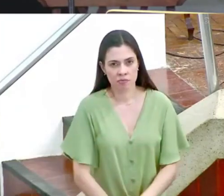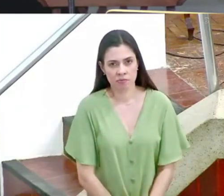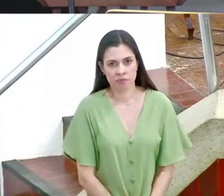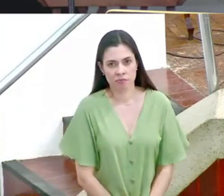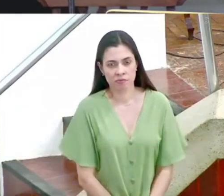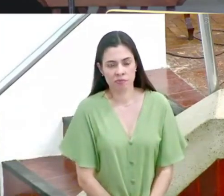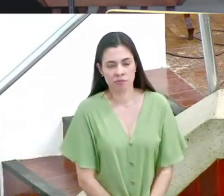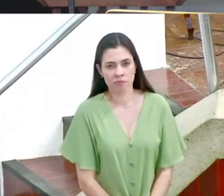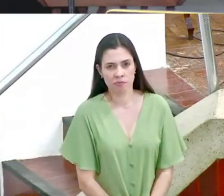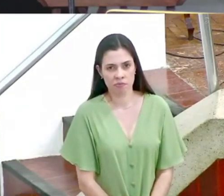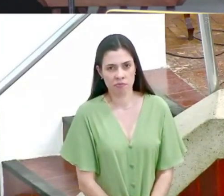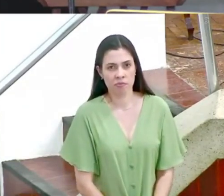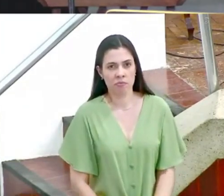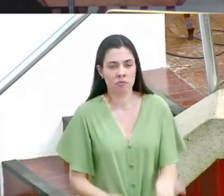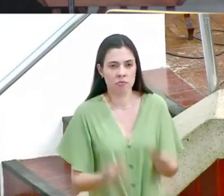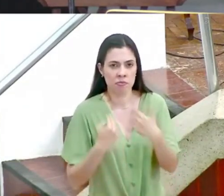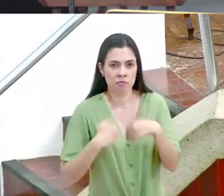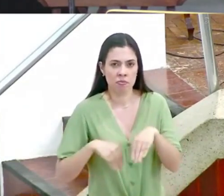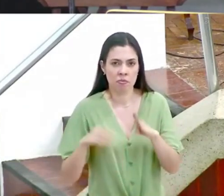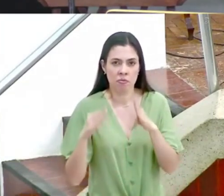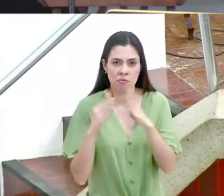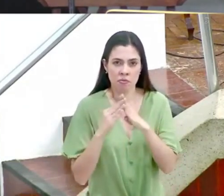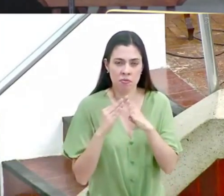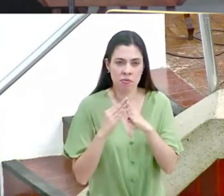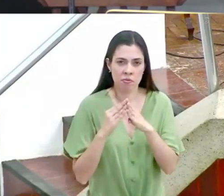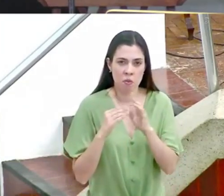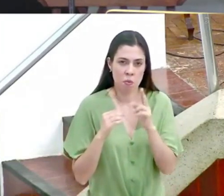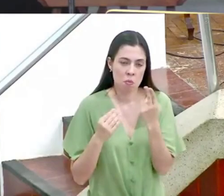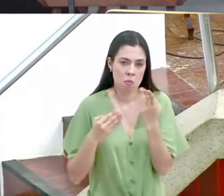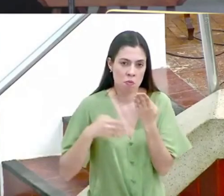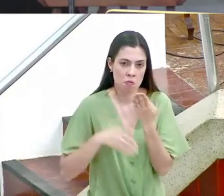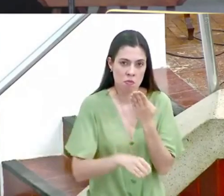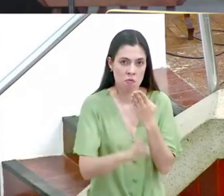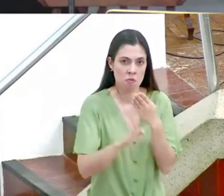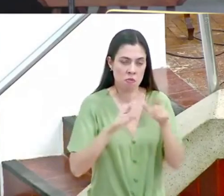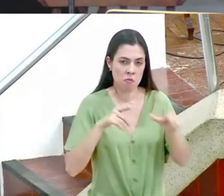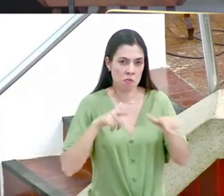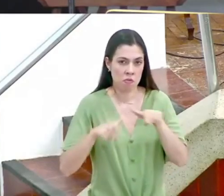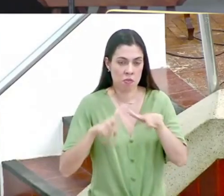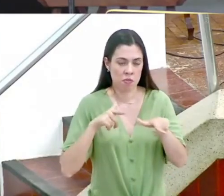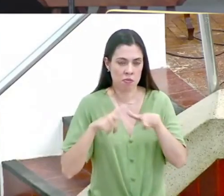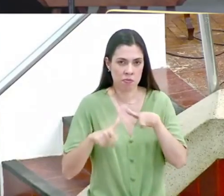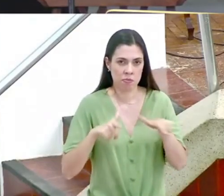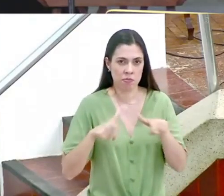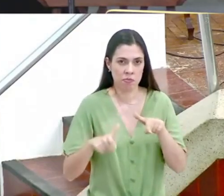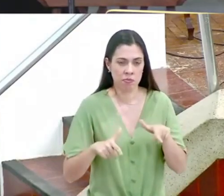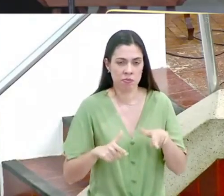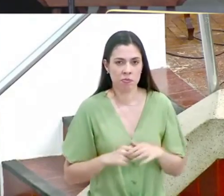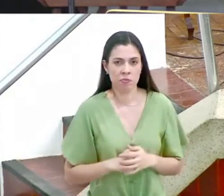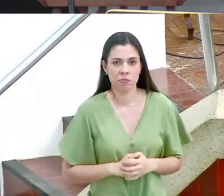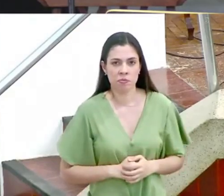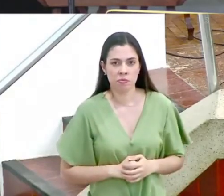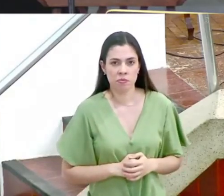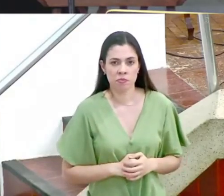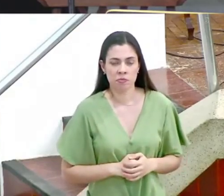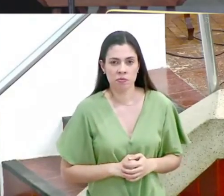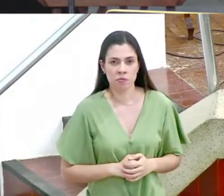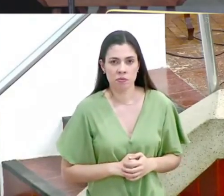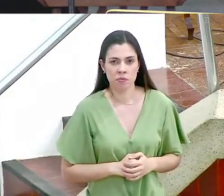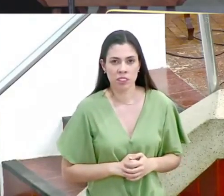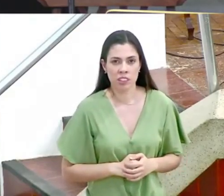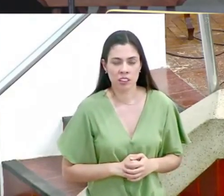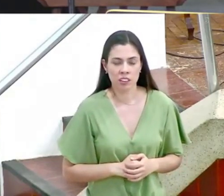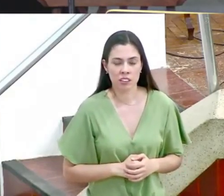vida dentro de casa fora de casa dentro do trabalho fora do trabalho essa